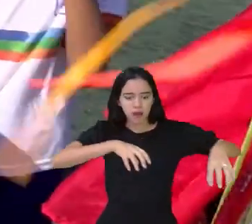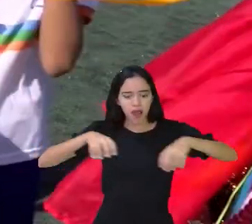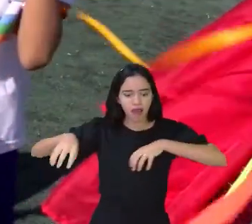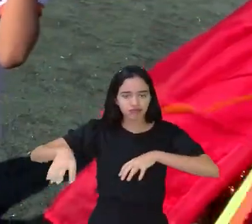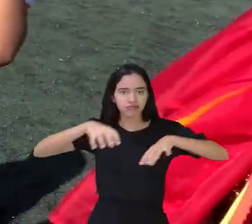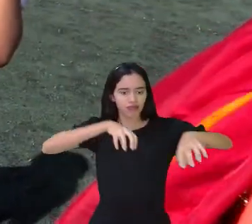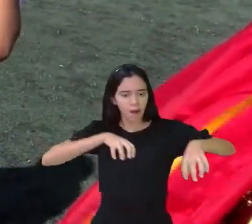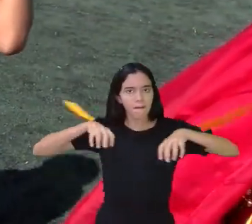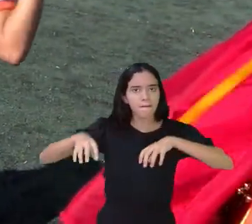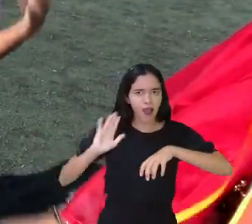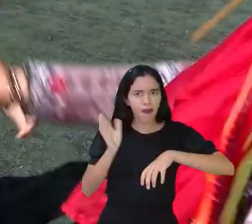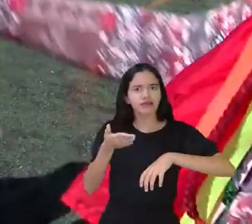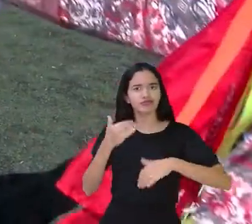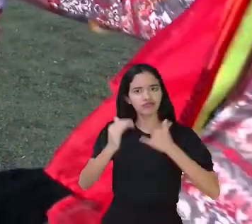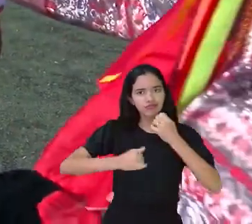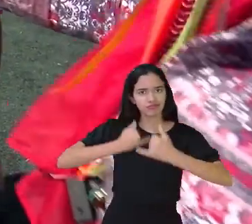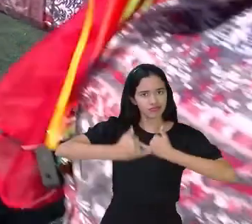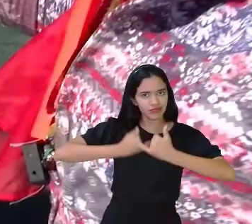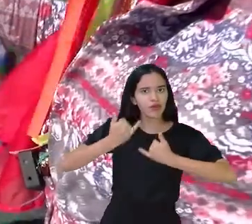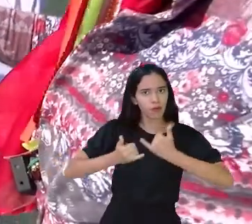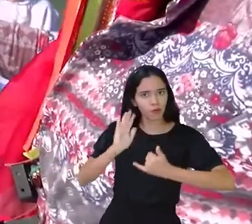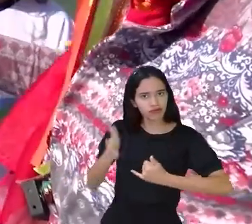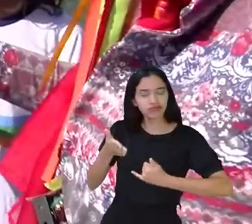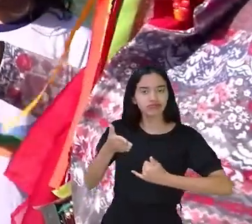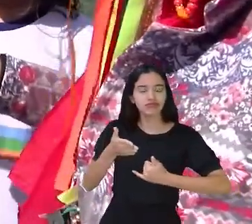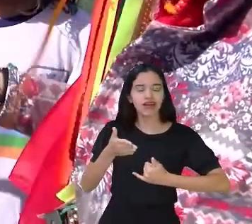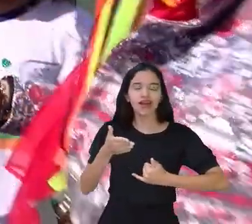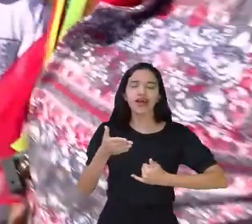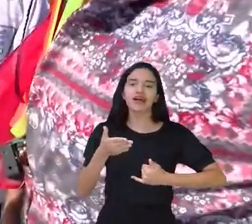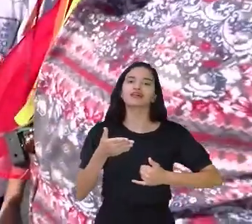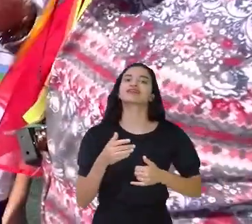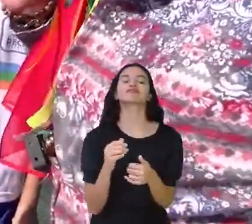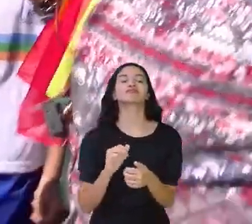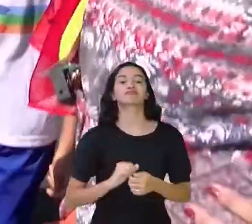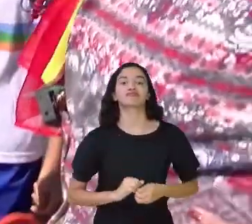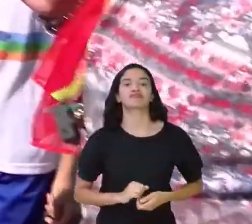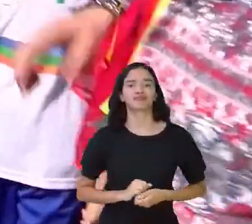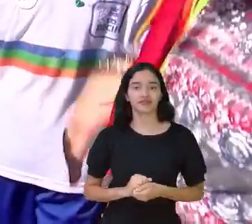Nicolas? Já? Como é que é? Isso. Sabe?